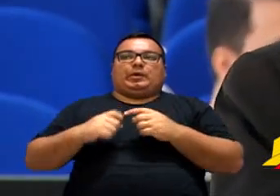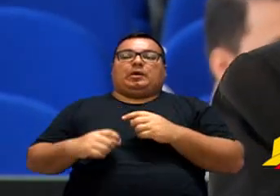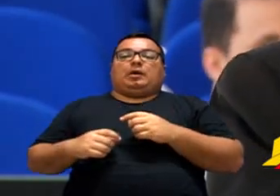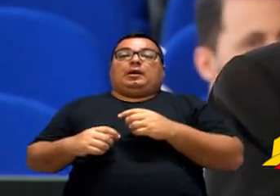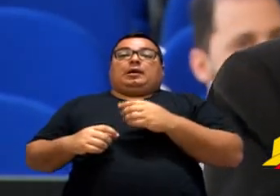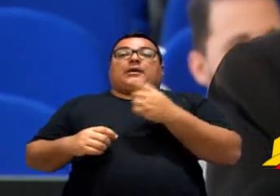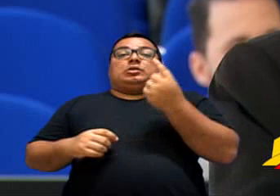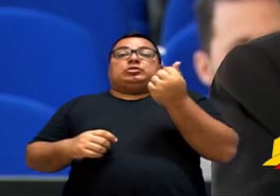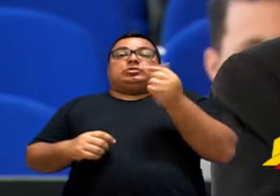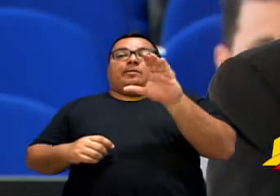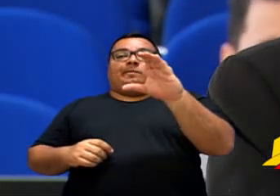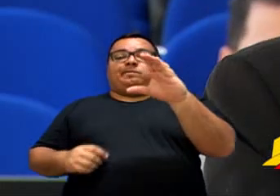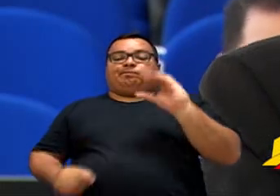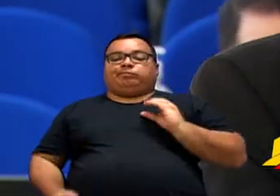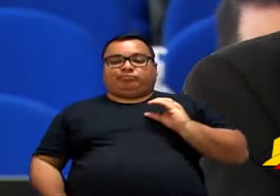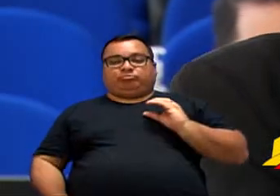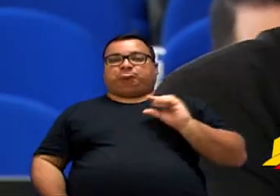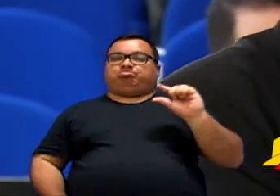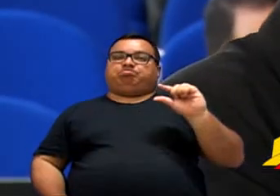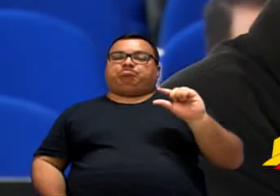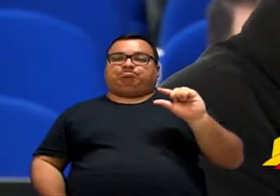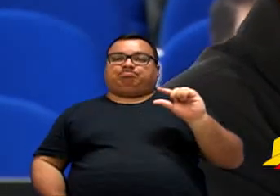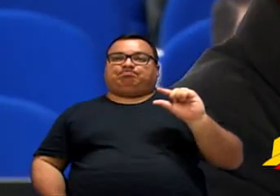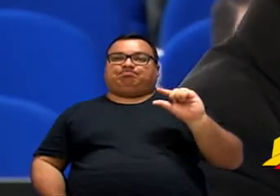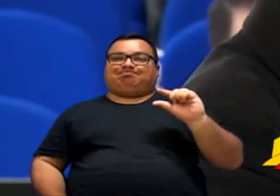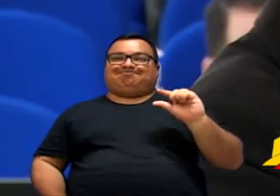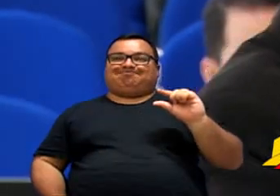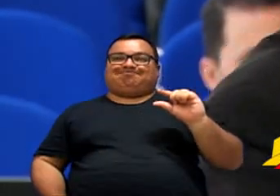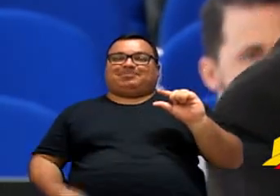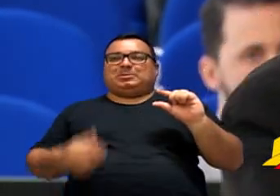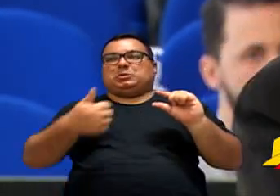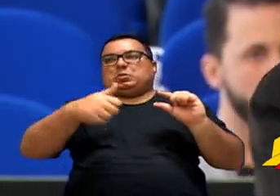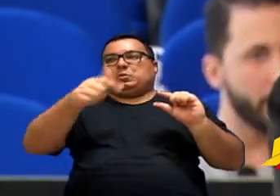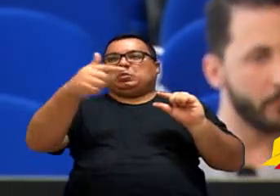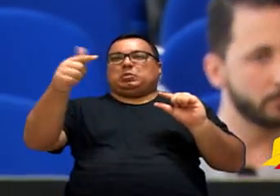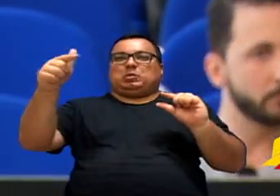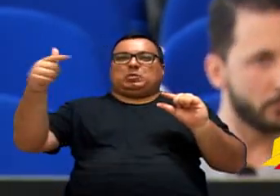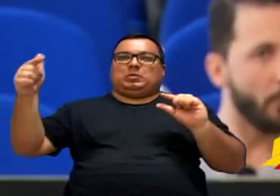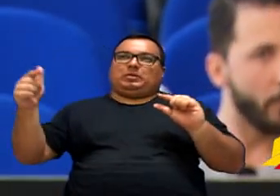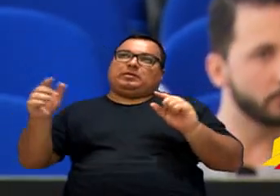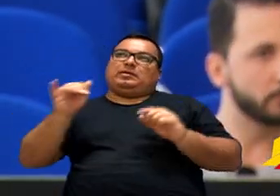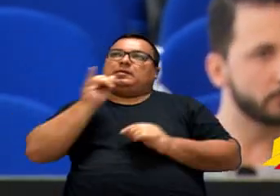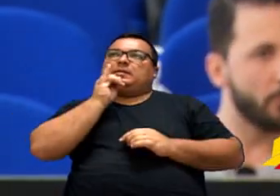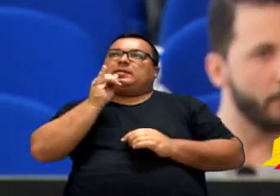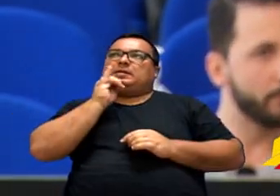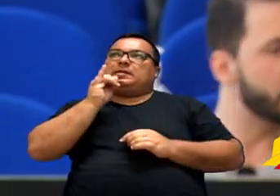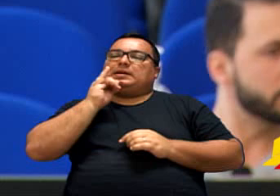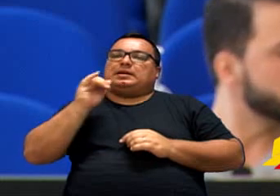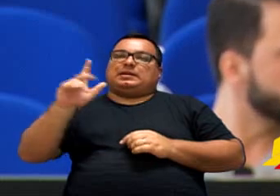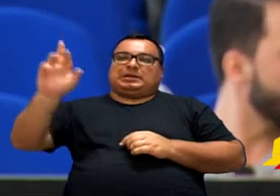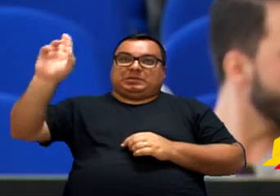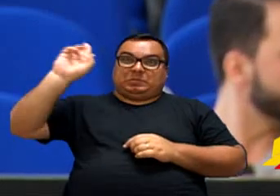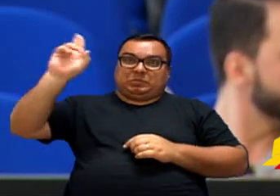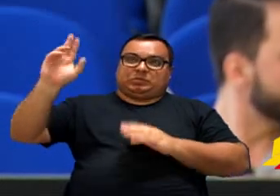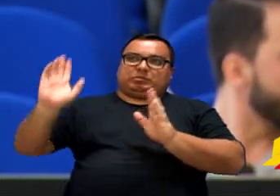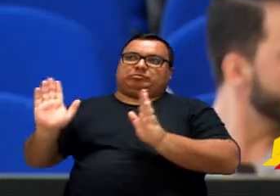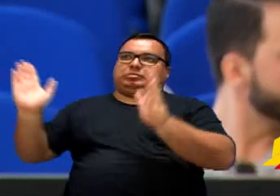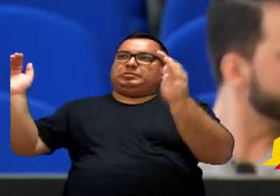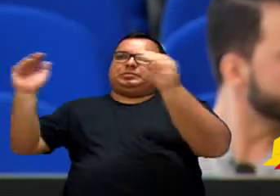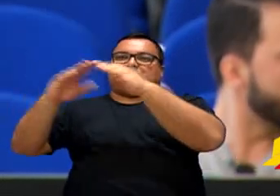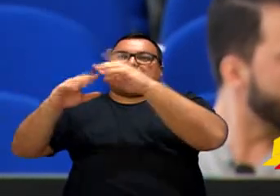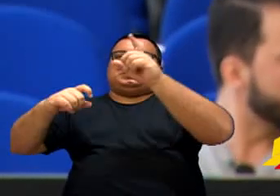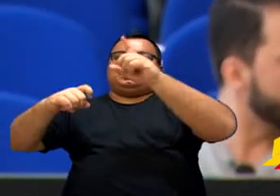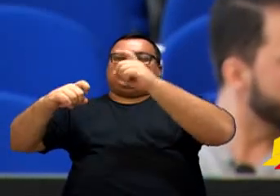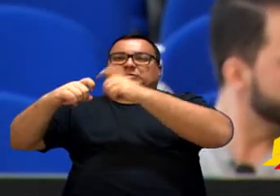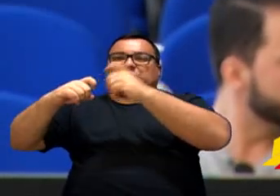salários baixos para fazer o trabalho. E nós temos vários donos de hospitais, pessoas são gestores de